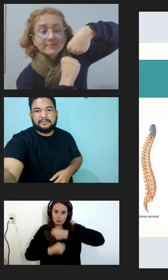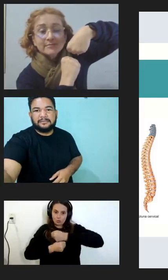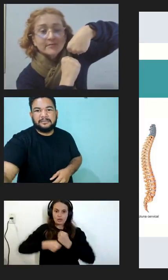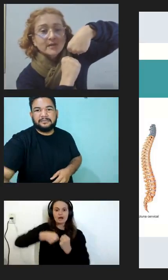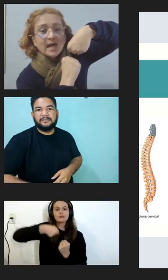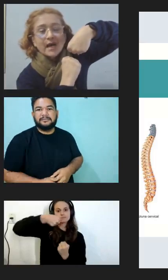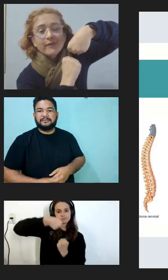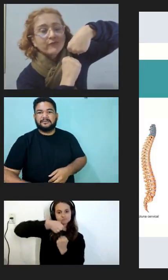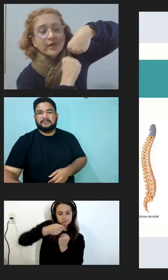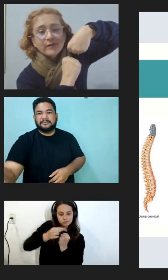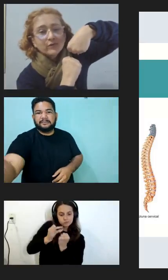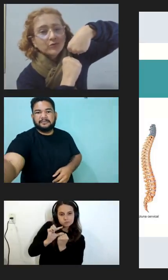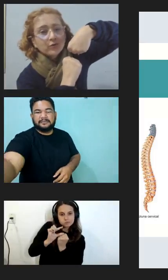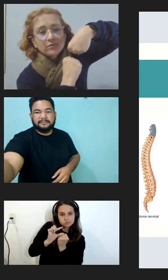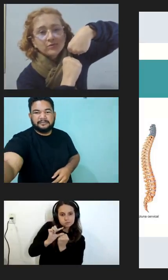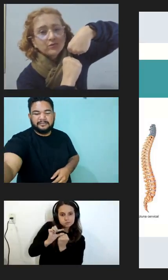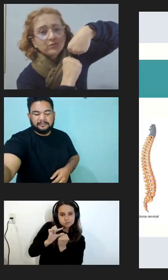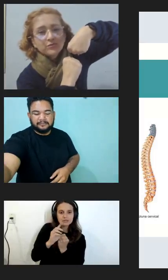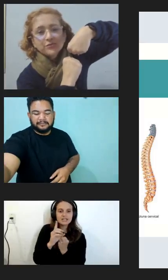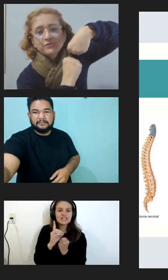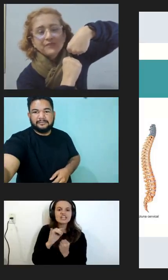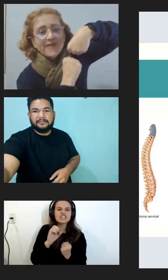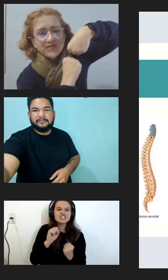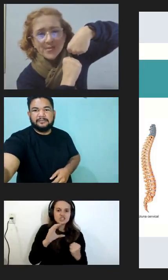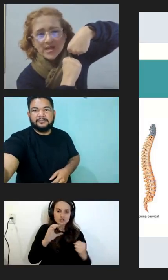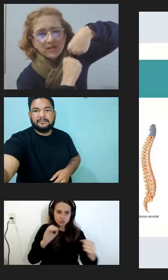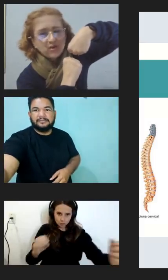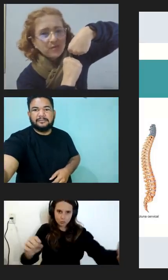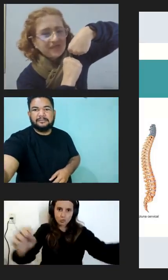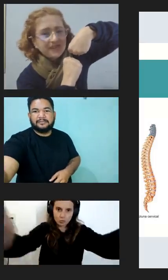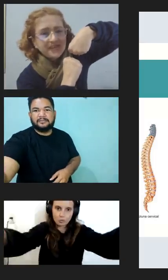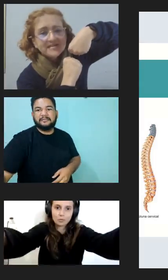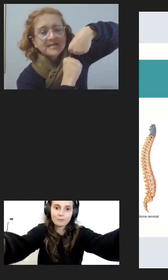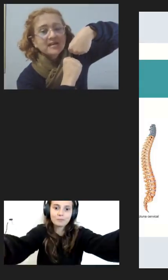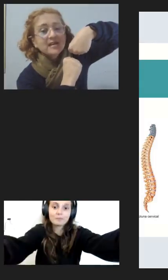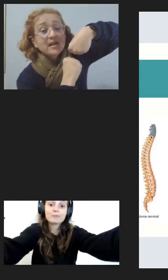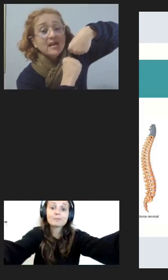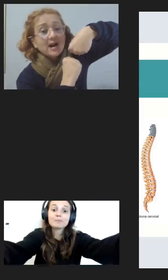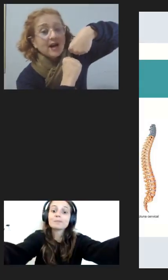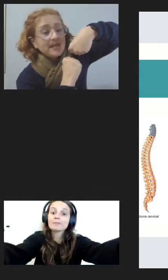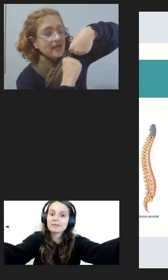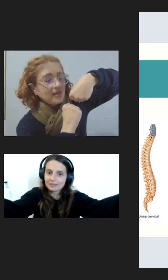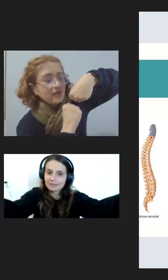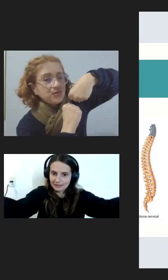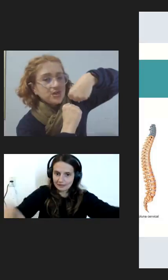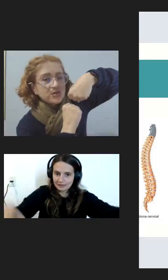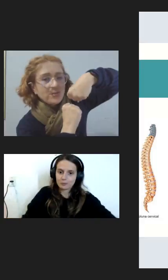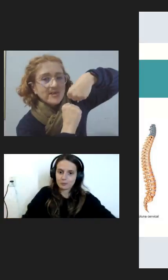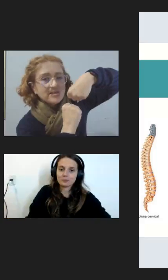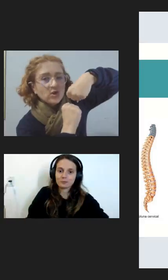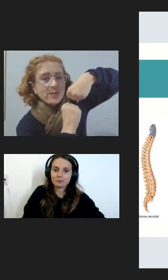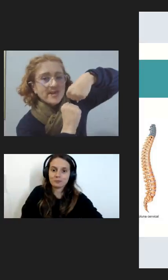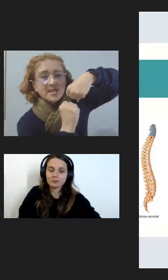lá, eu tô, não faço atividade nenhuma física, aí o